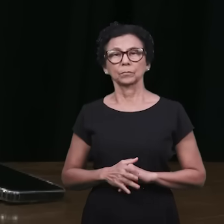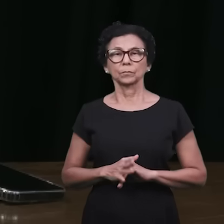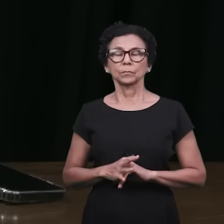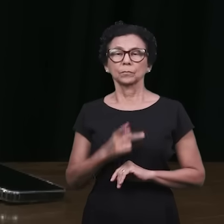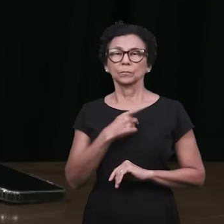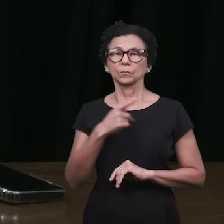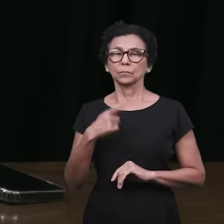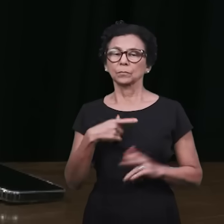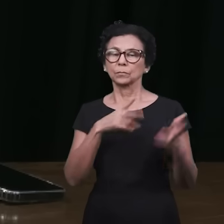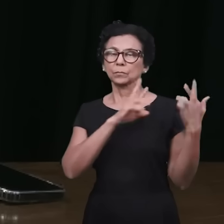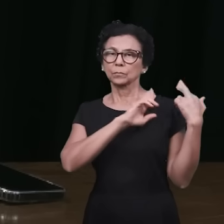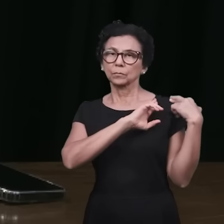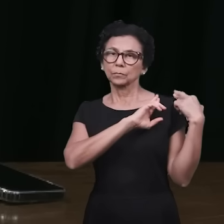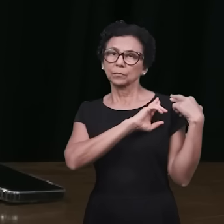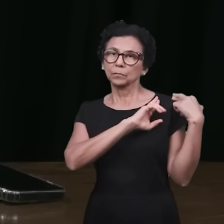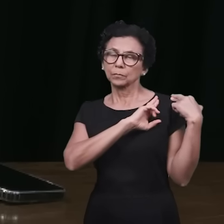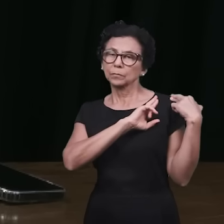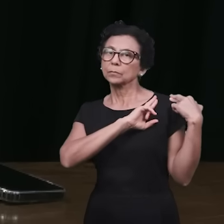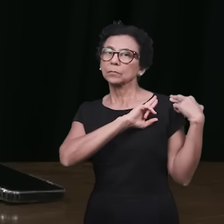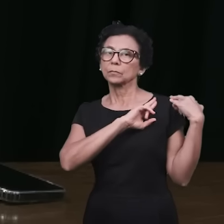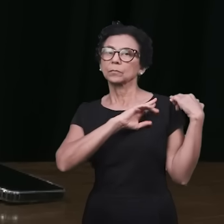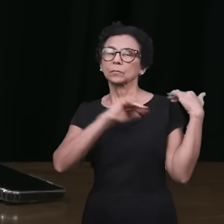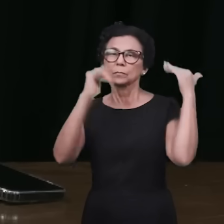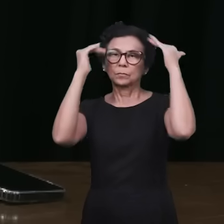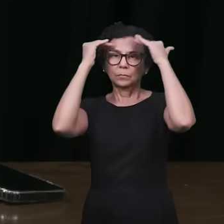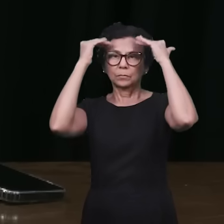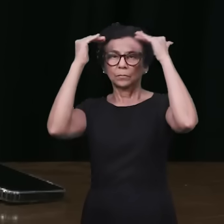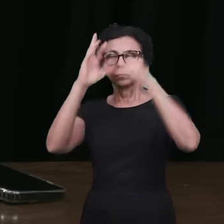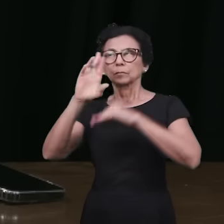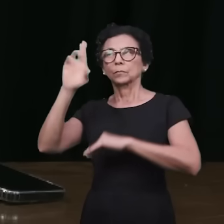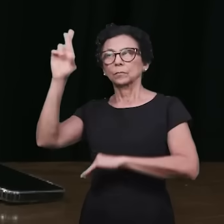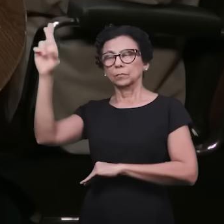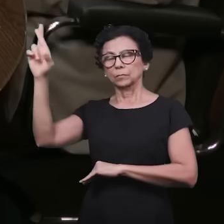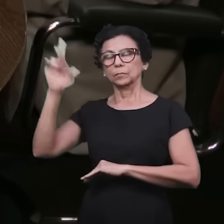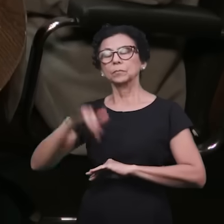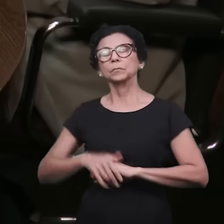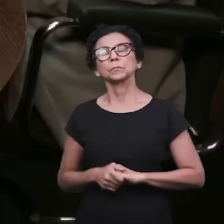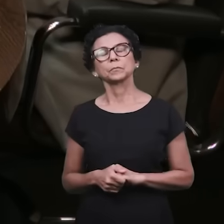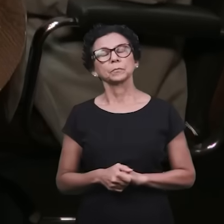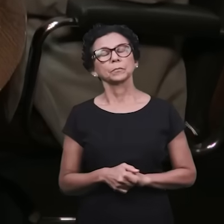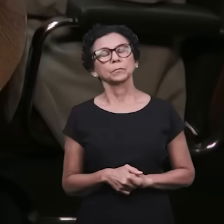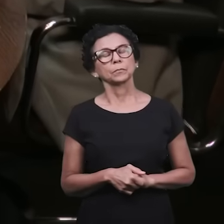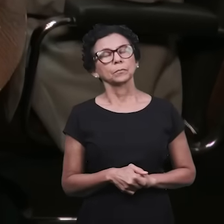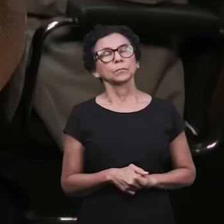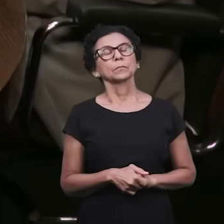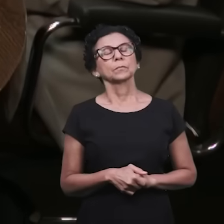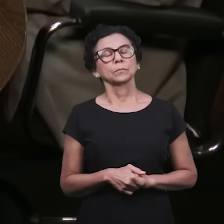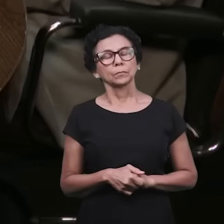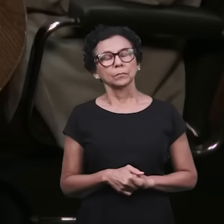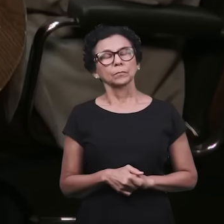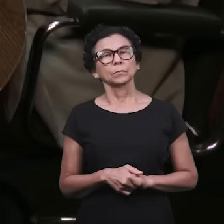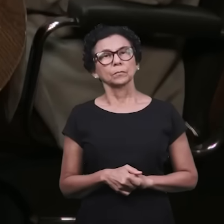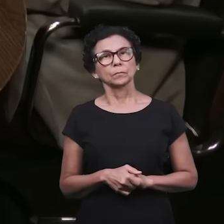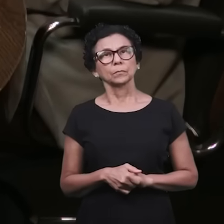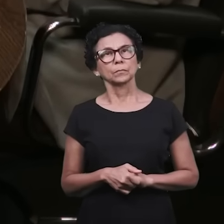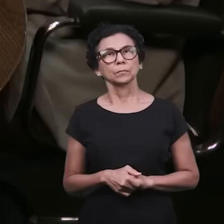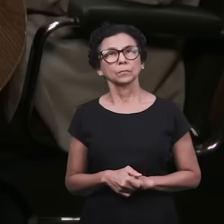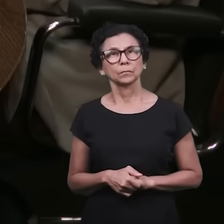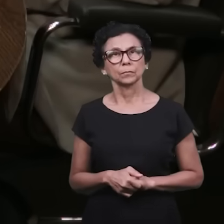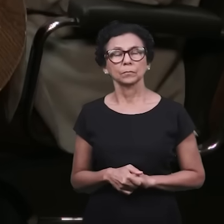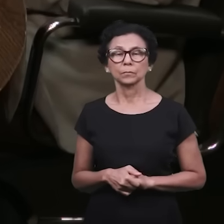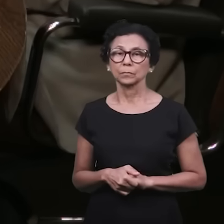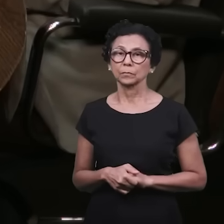o recurso do Senhor, tudo aquilo que a ovelha precisar, espiritualmente falando. Não é verdade, isso, ele pastor? vai zelar pelo rebanho de acordo